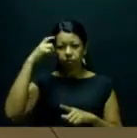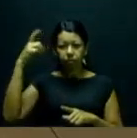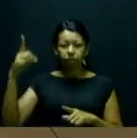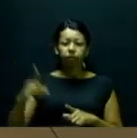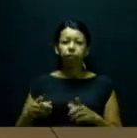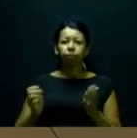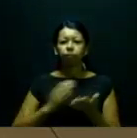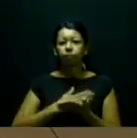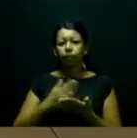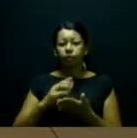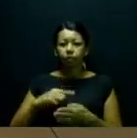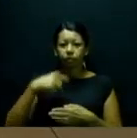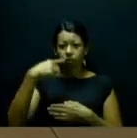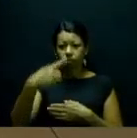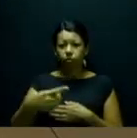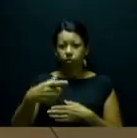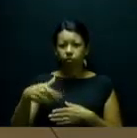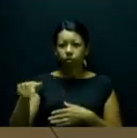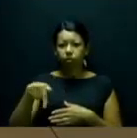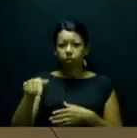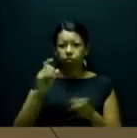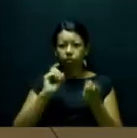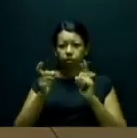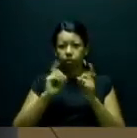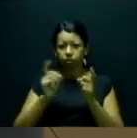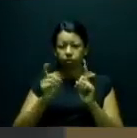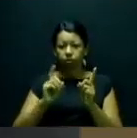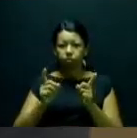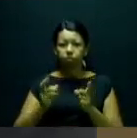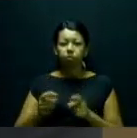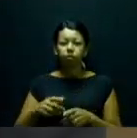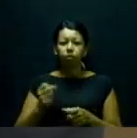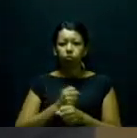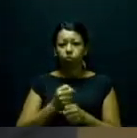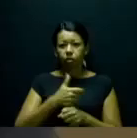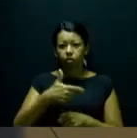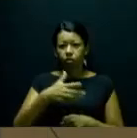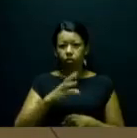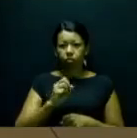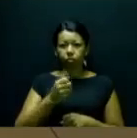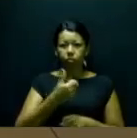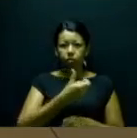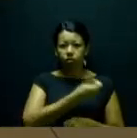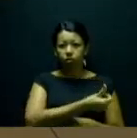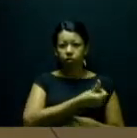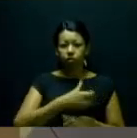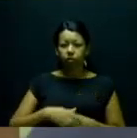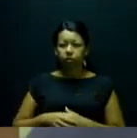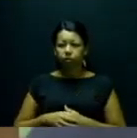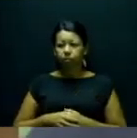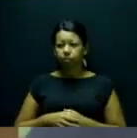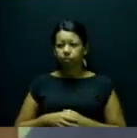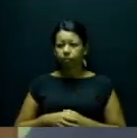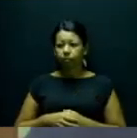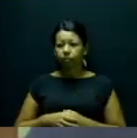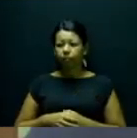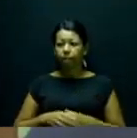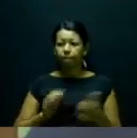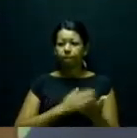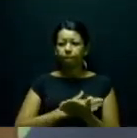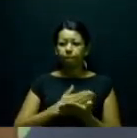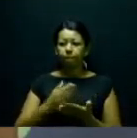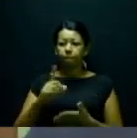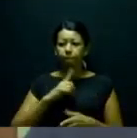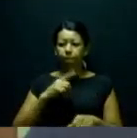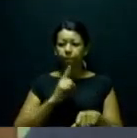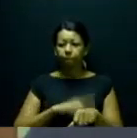Terá início dentro de instantes a 7ª sessão ordinária de 2016. Inicialmente, teremos